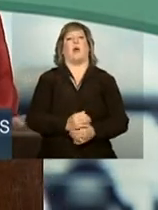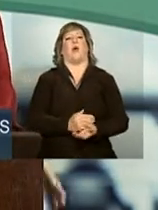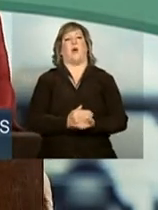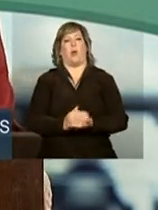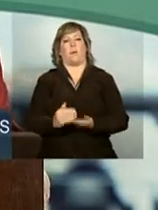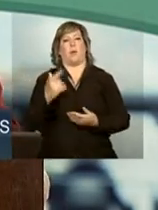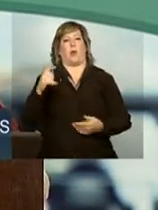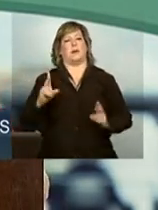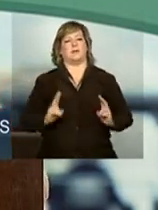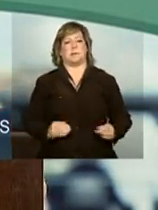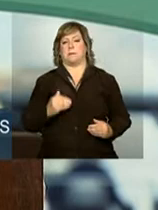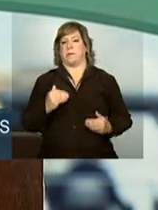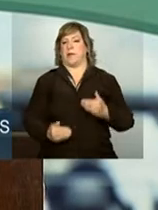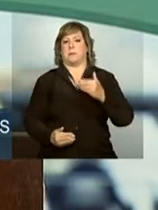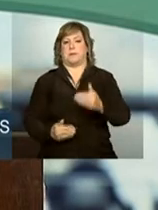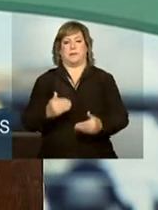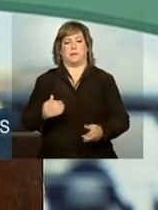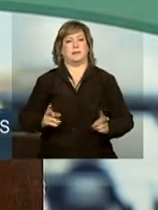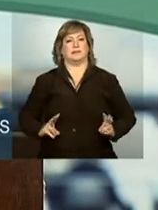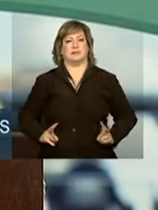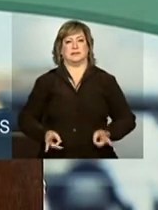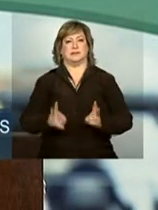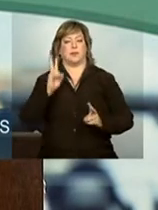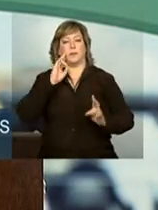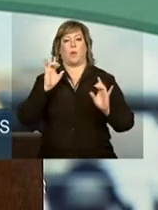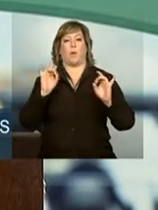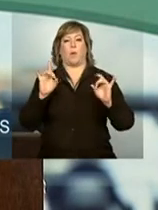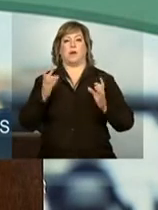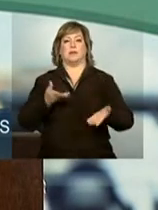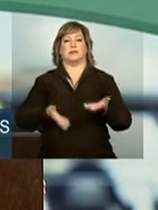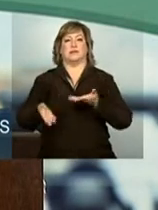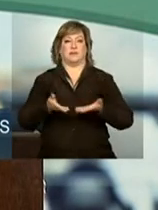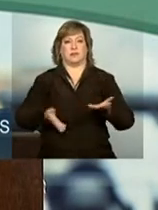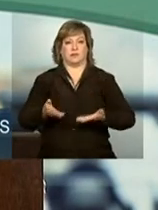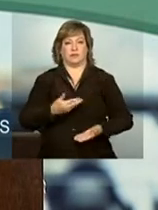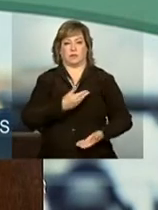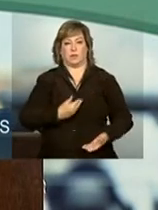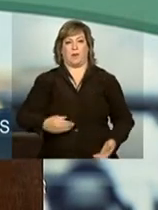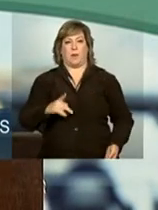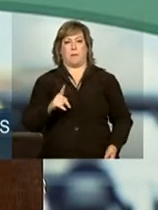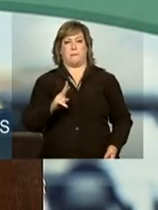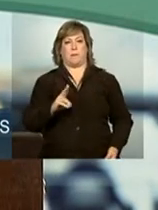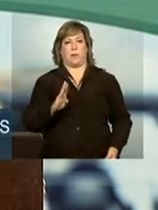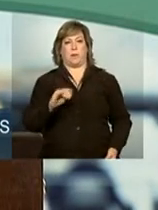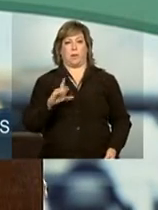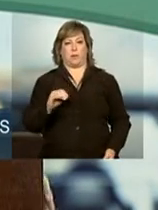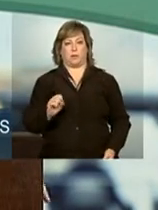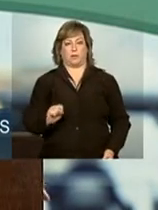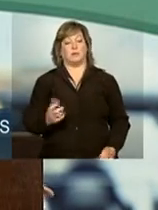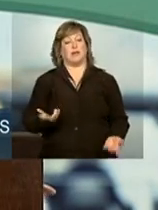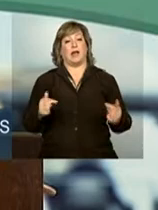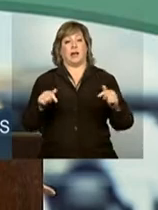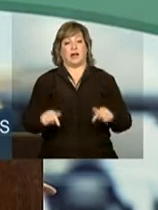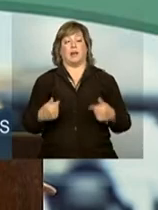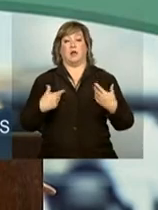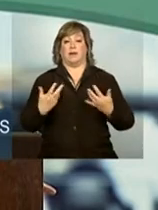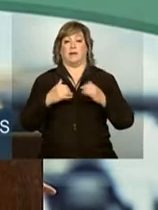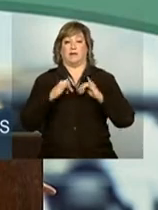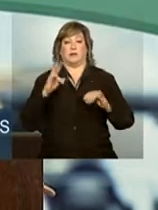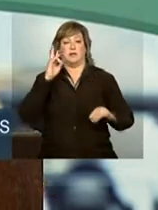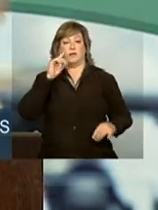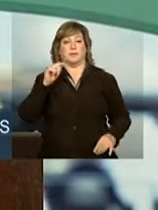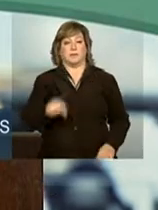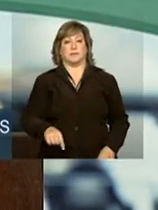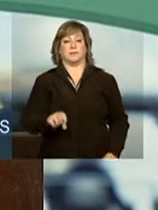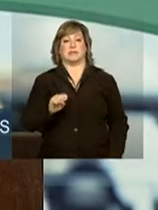Sempre será assim no que se refere à qualidade dos serviços públicos. E aqui eu queria me referir hoje a essa questão do